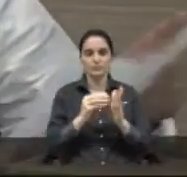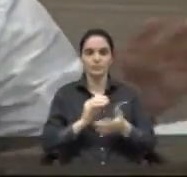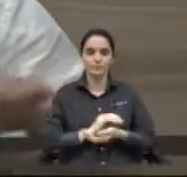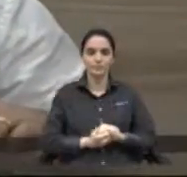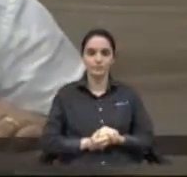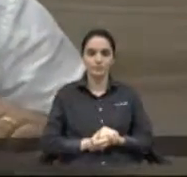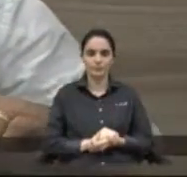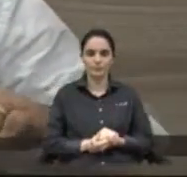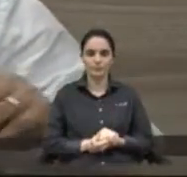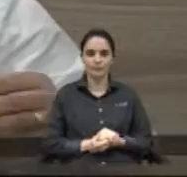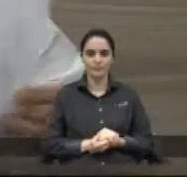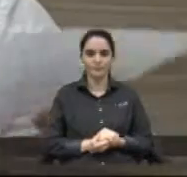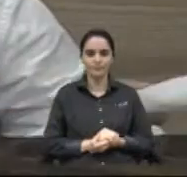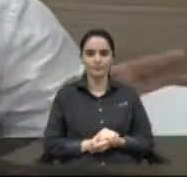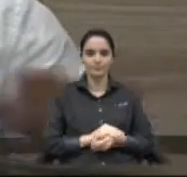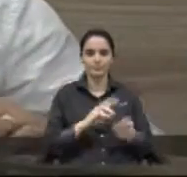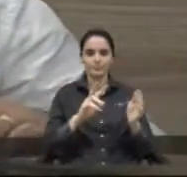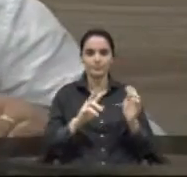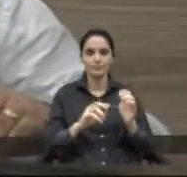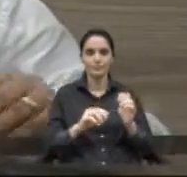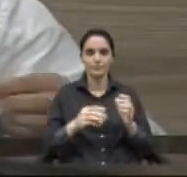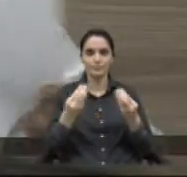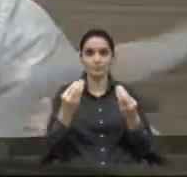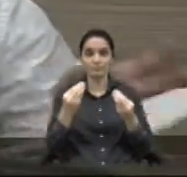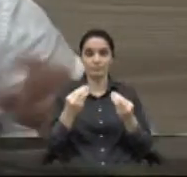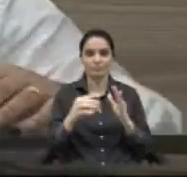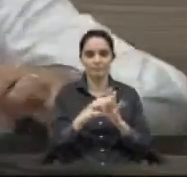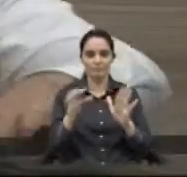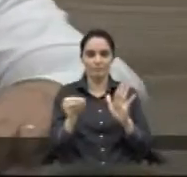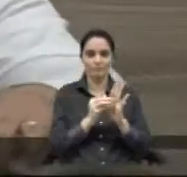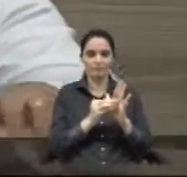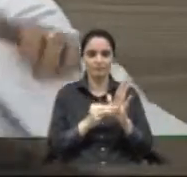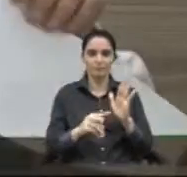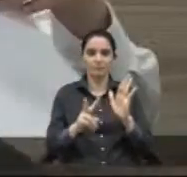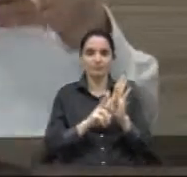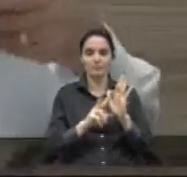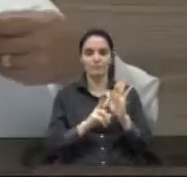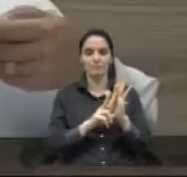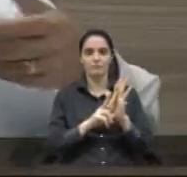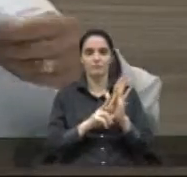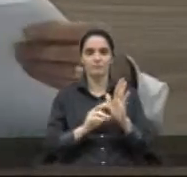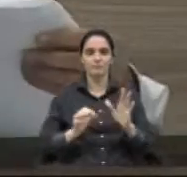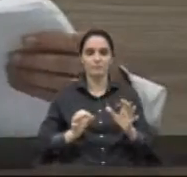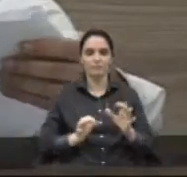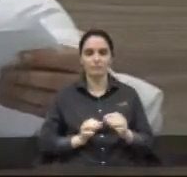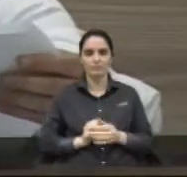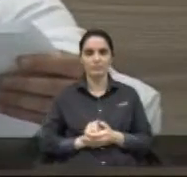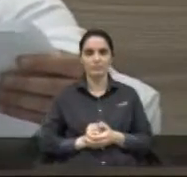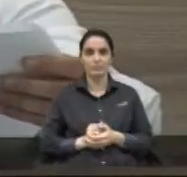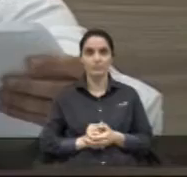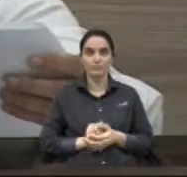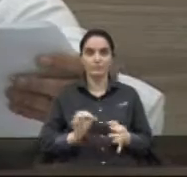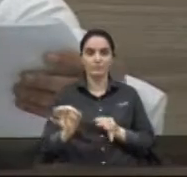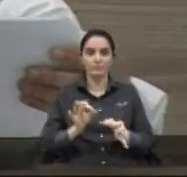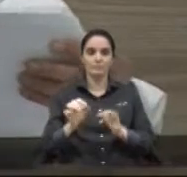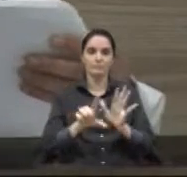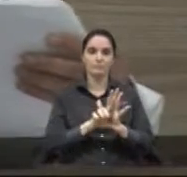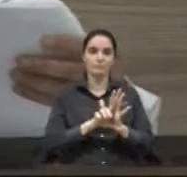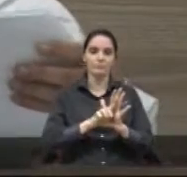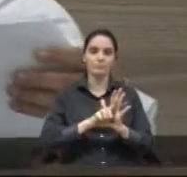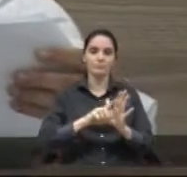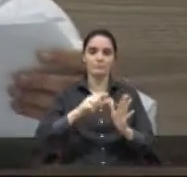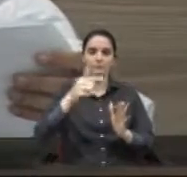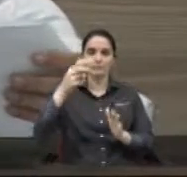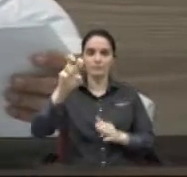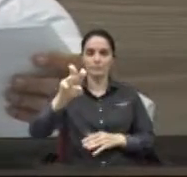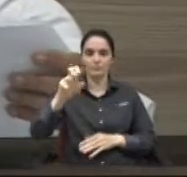emendas. Muitas emendas. Item 2 da pauta. Projeto de lei